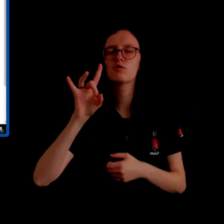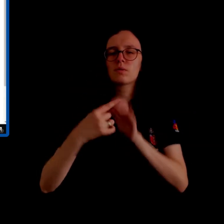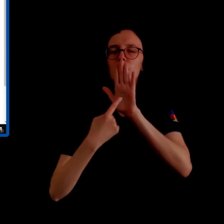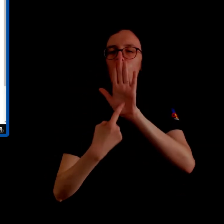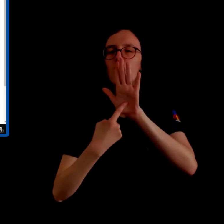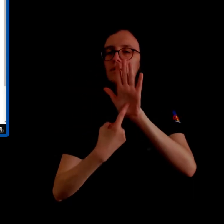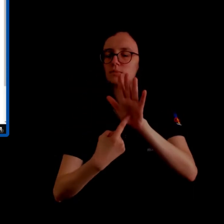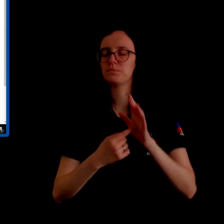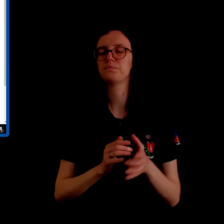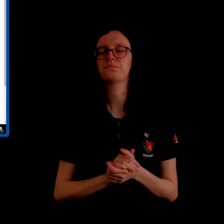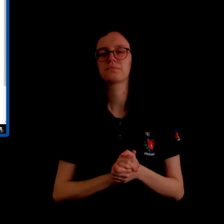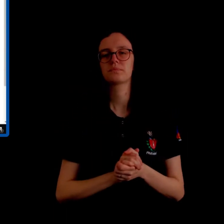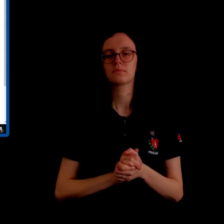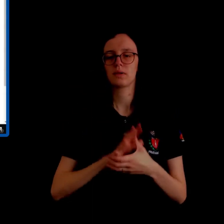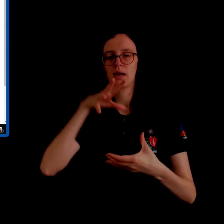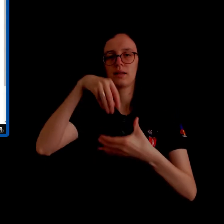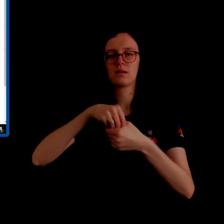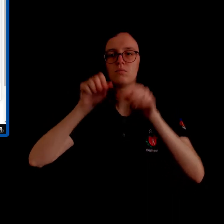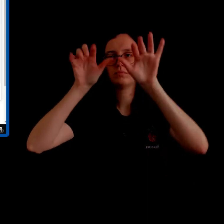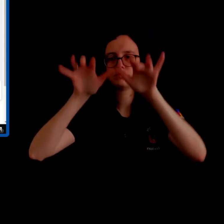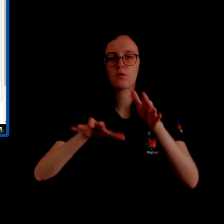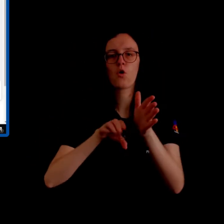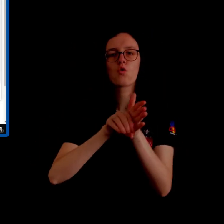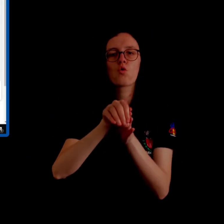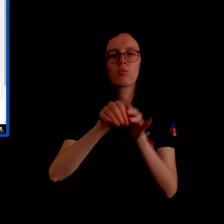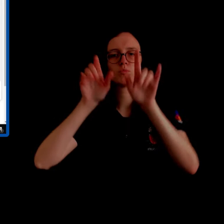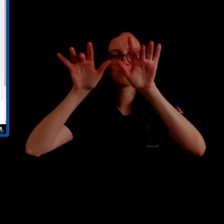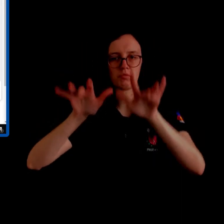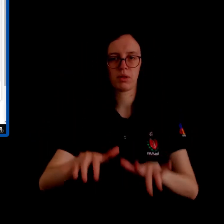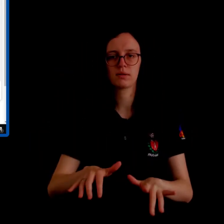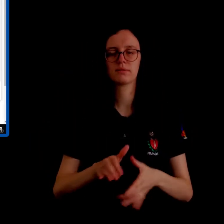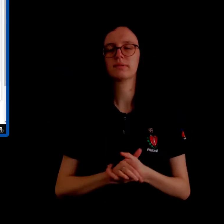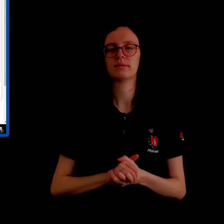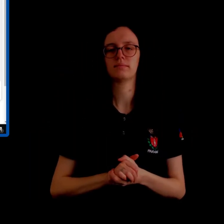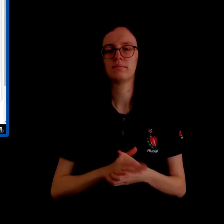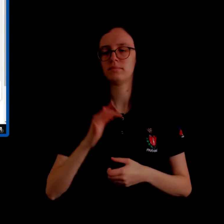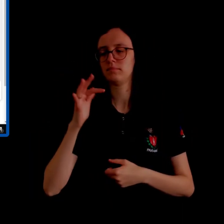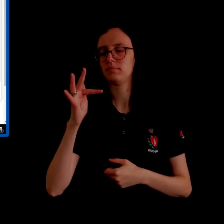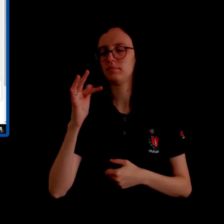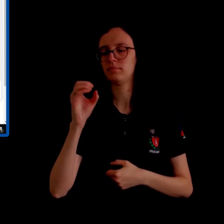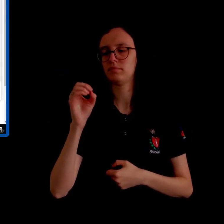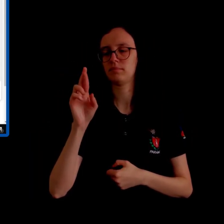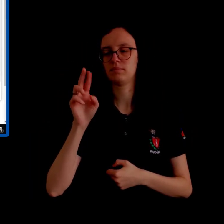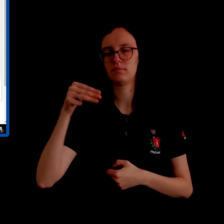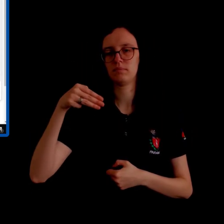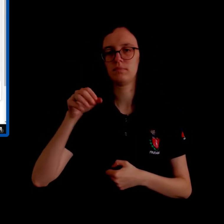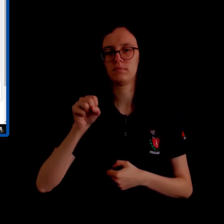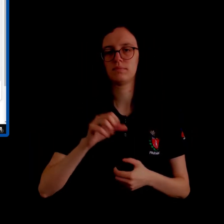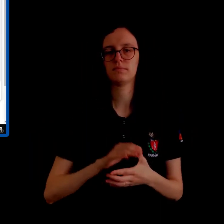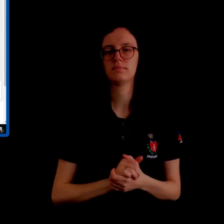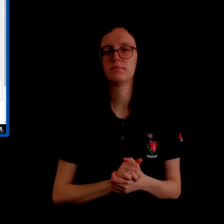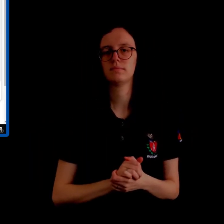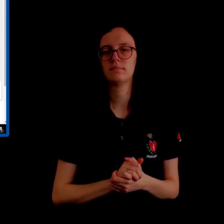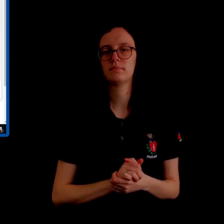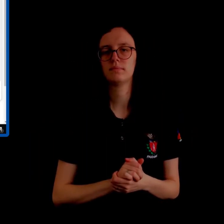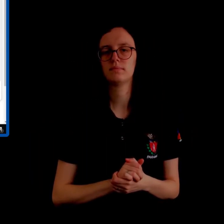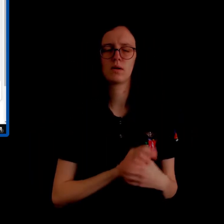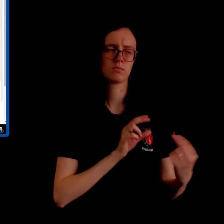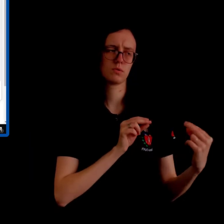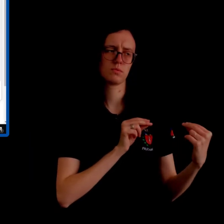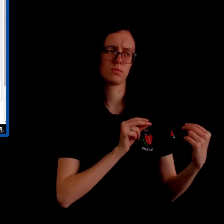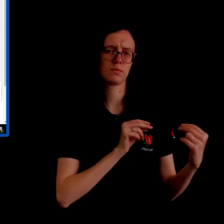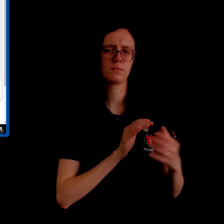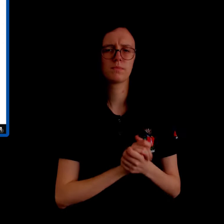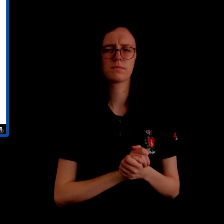Dentro do Forms, acho que a melhor forma... Eliana... Pode. Posso? Só